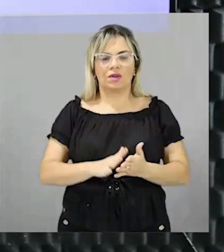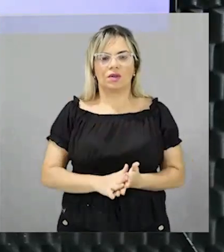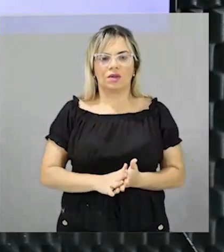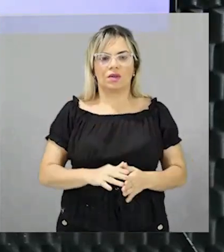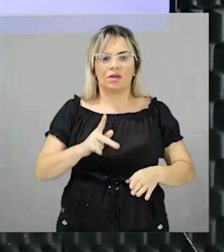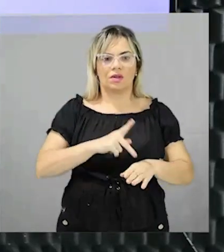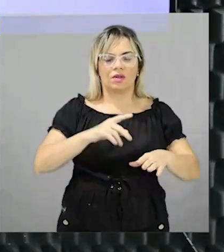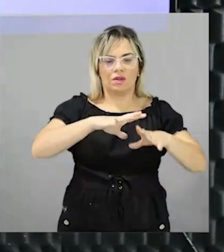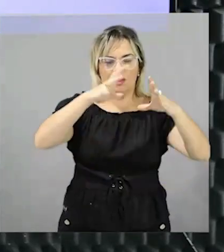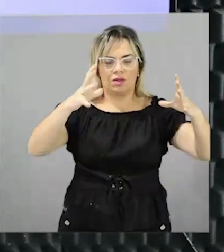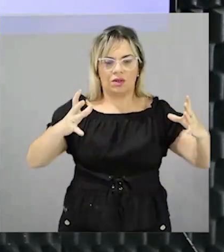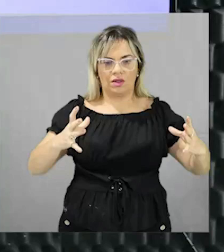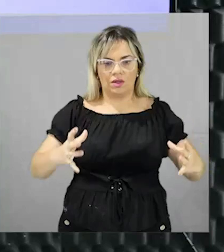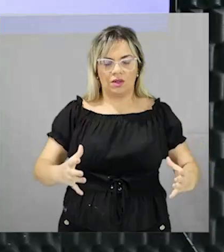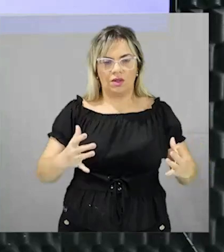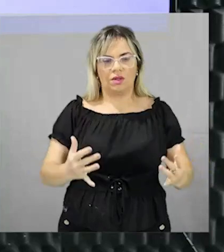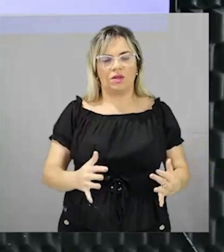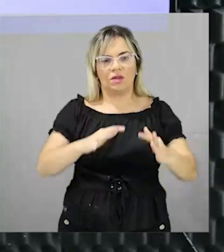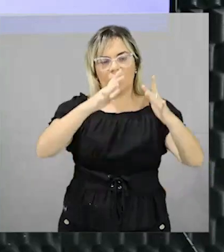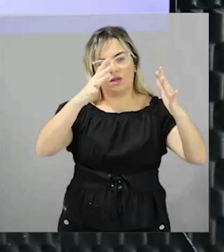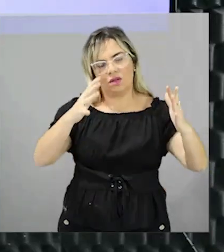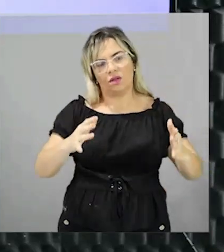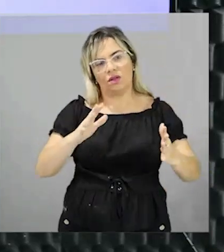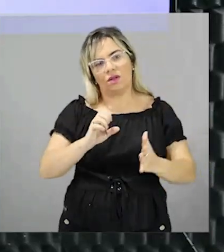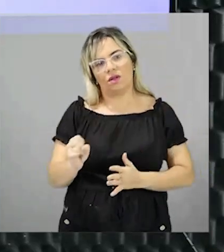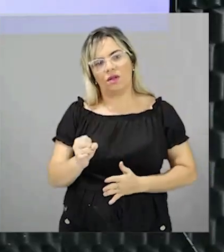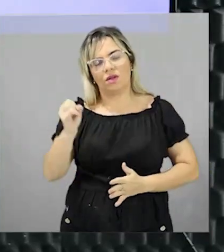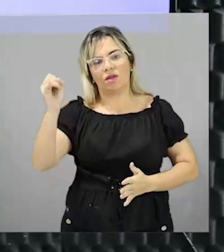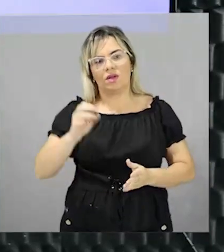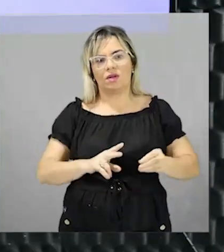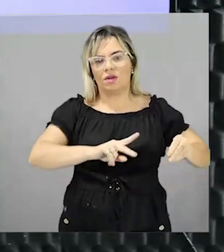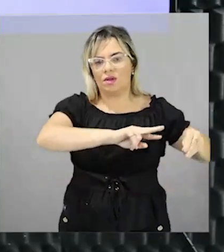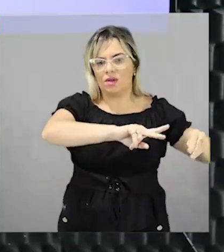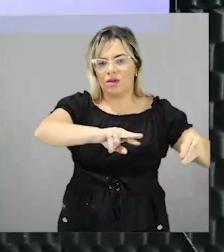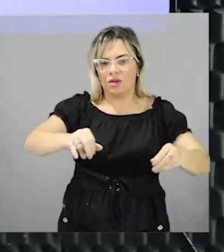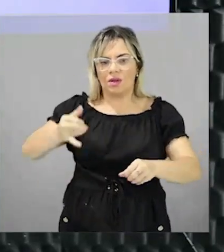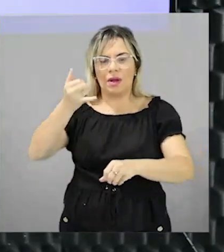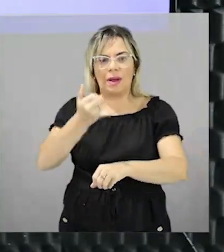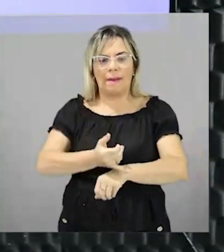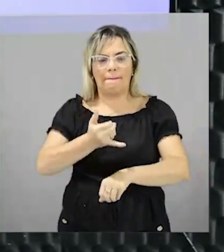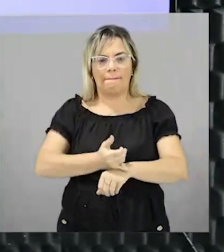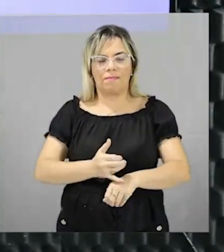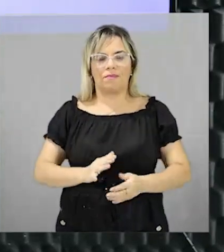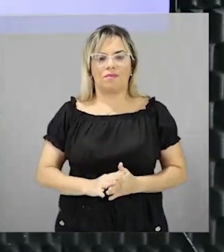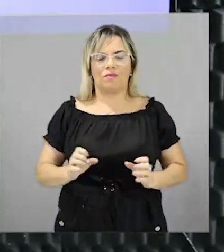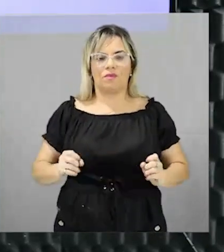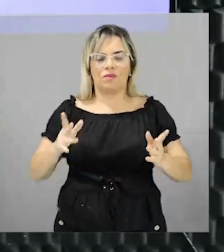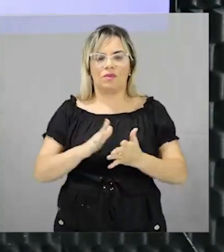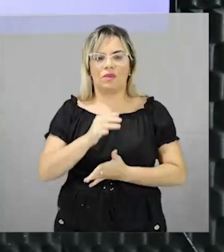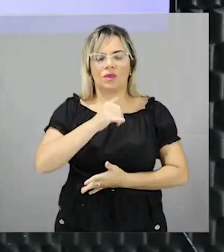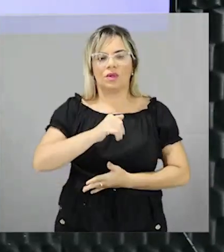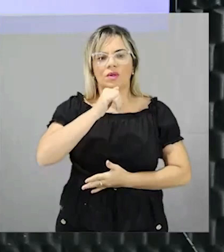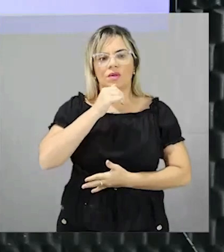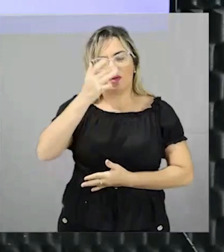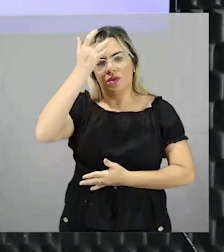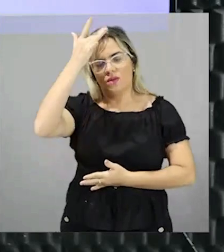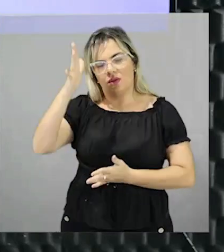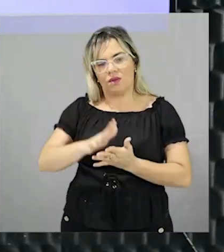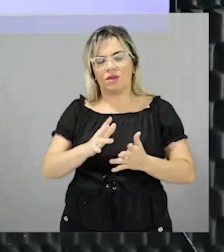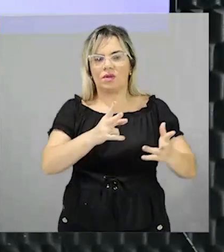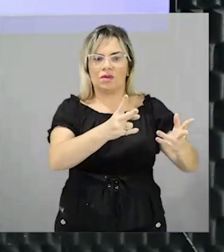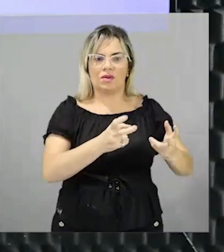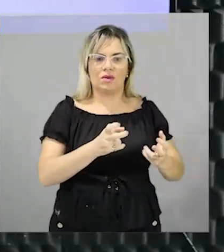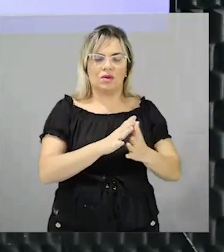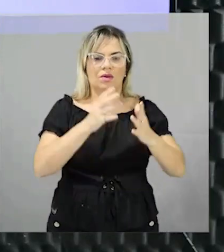são fornecedoras muito importantes de minerais metálicos, tá? Vou te dar um exemplo fácil aqui para tu perceber o que